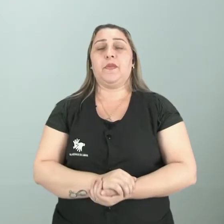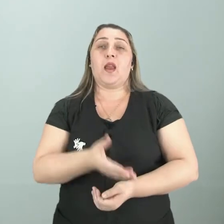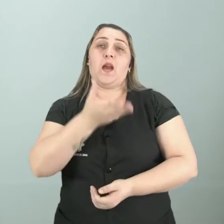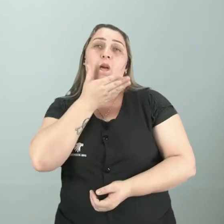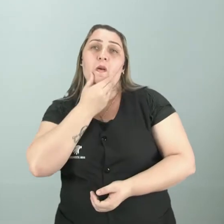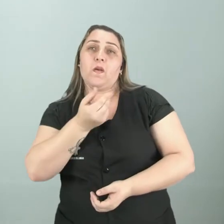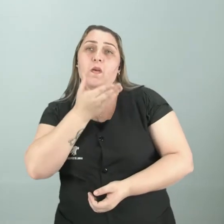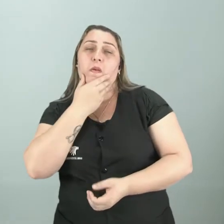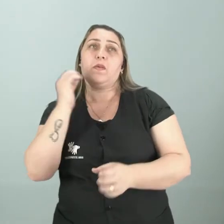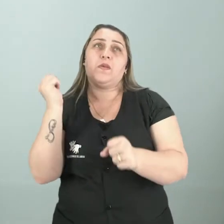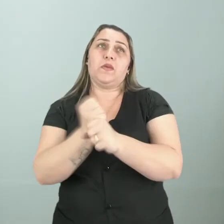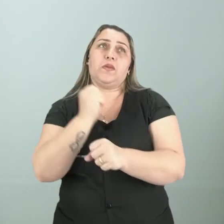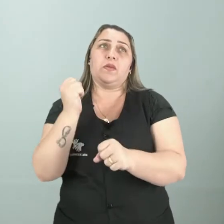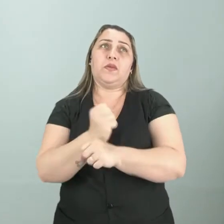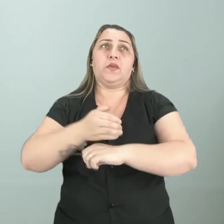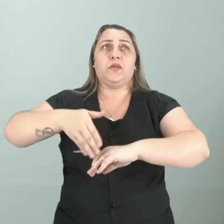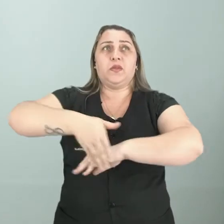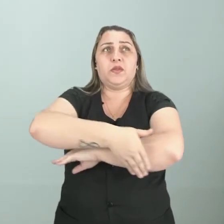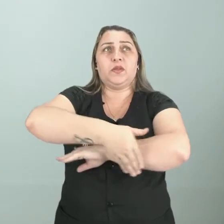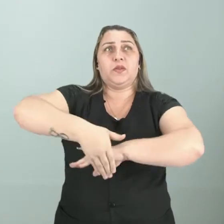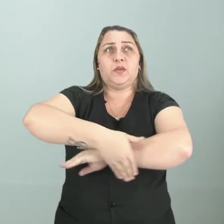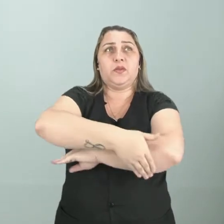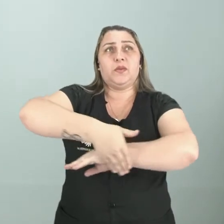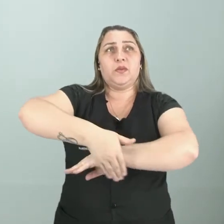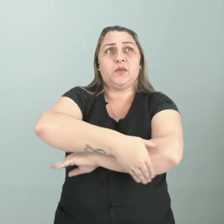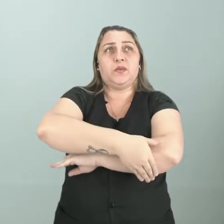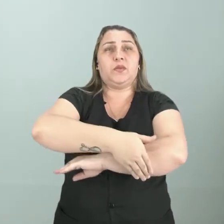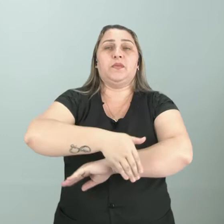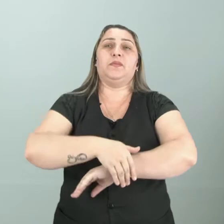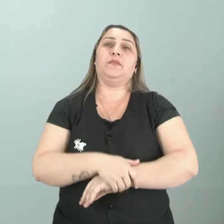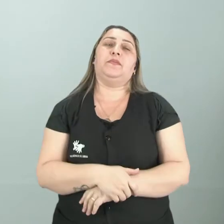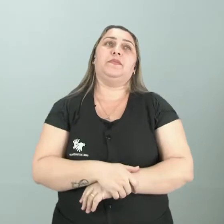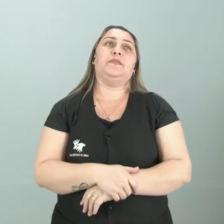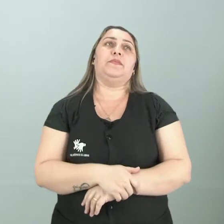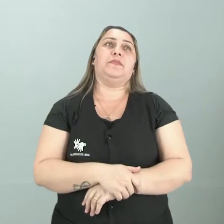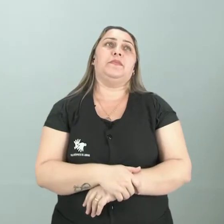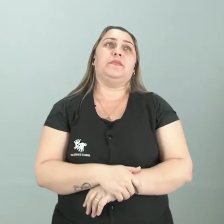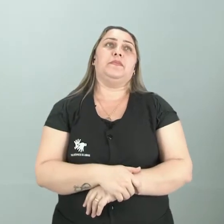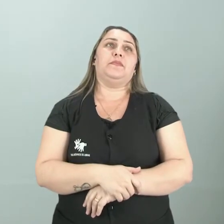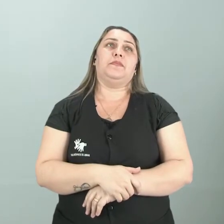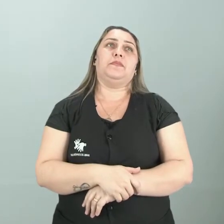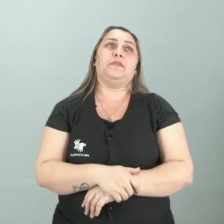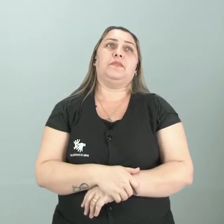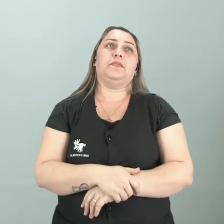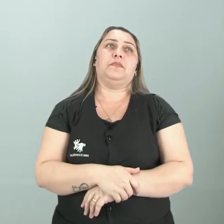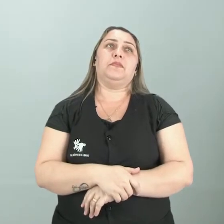O homem constrói ruas, certo? Vou